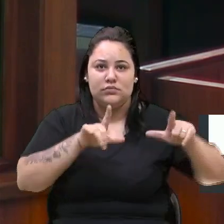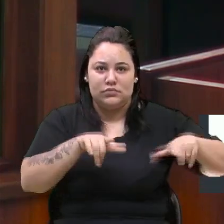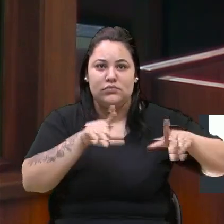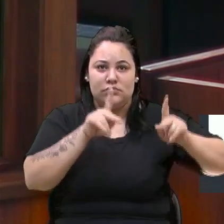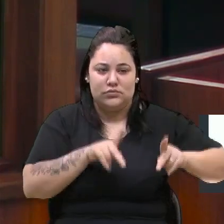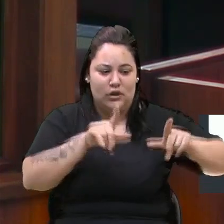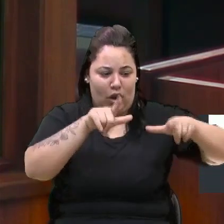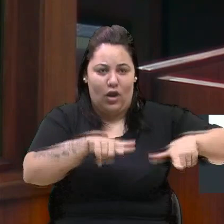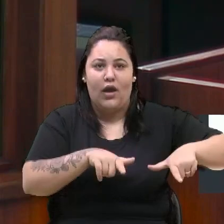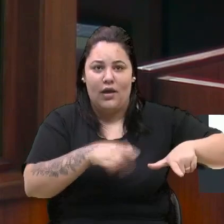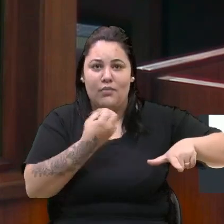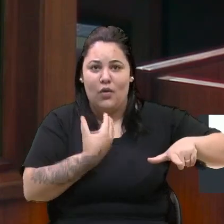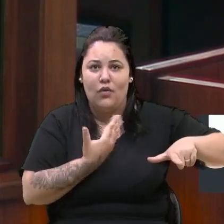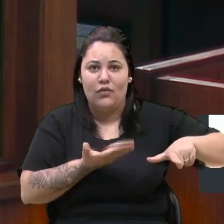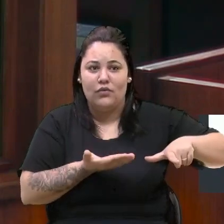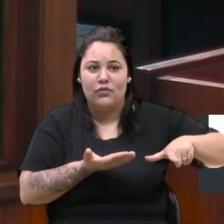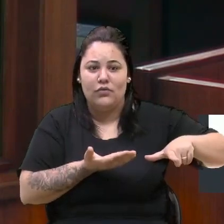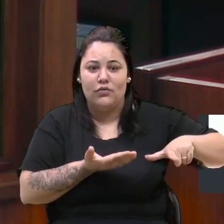bem